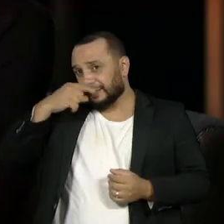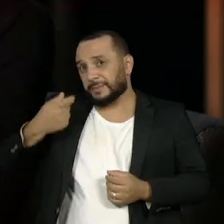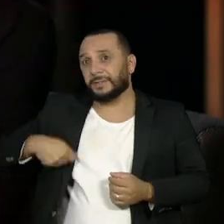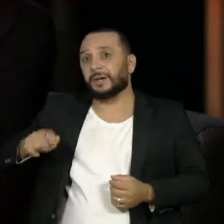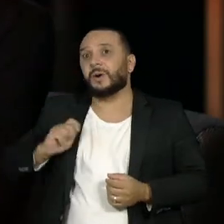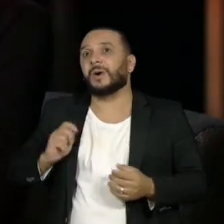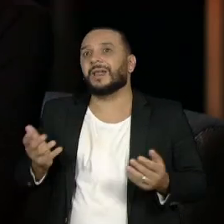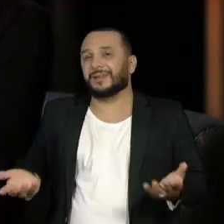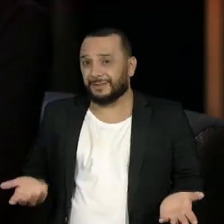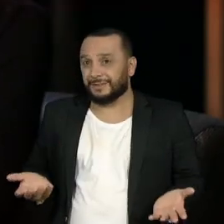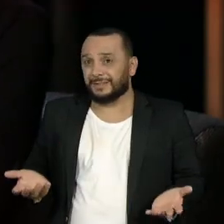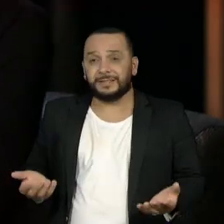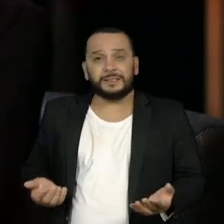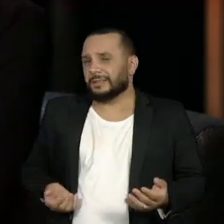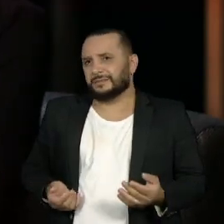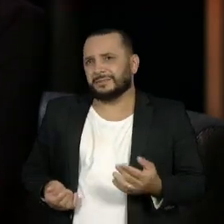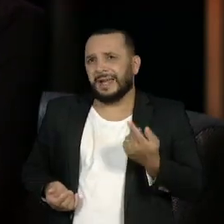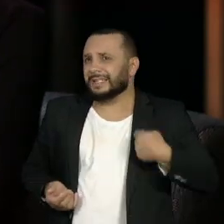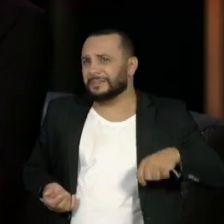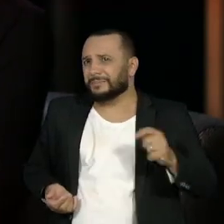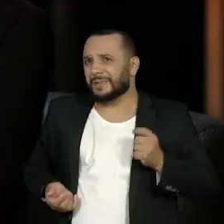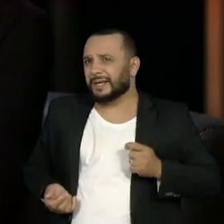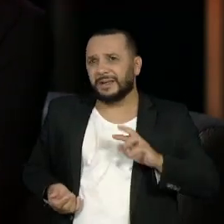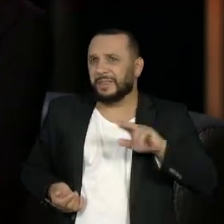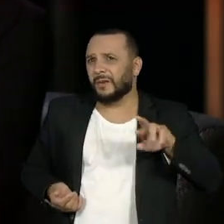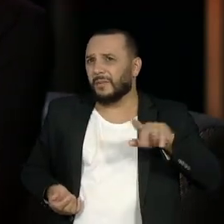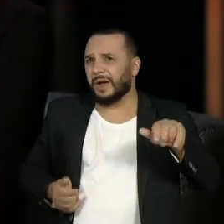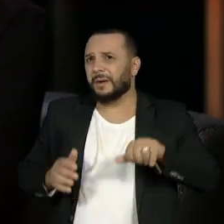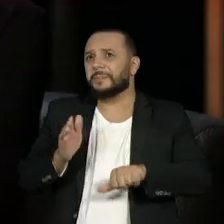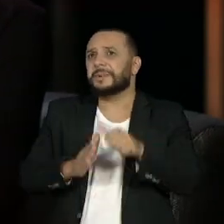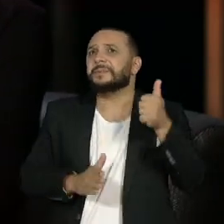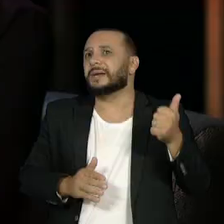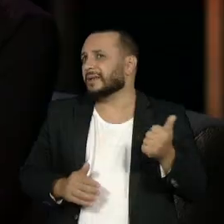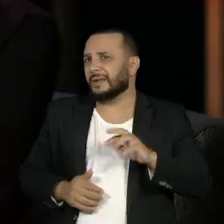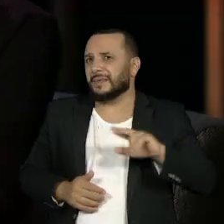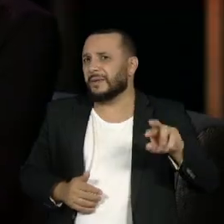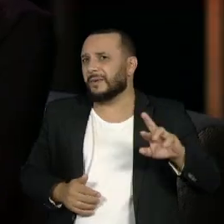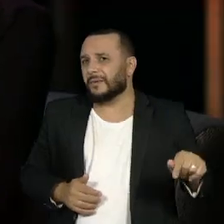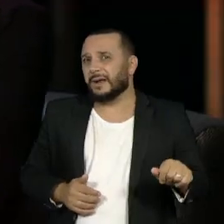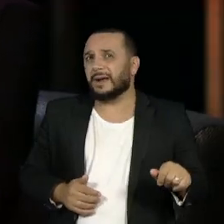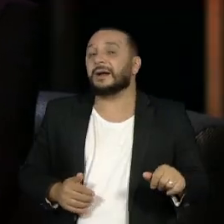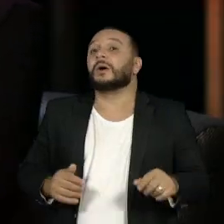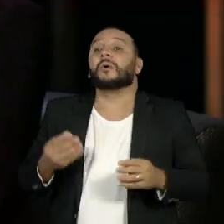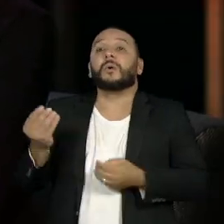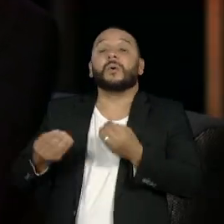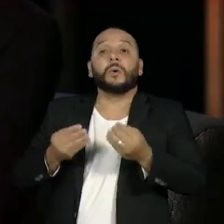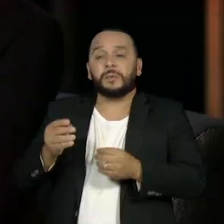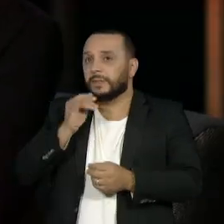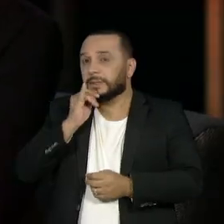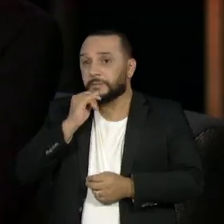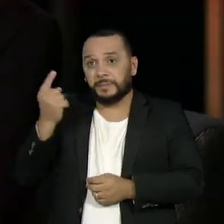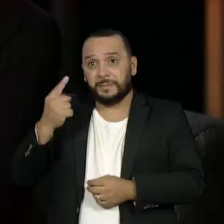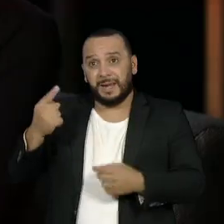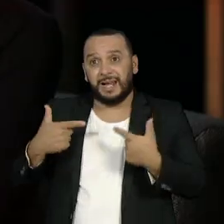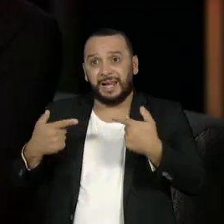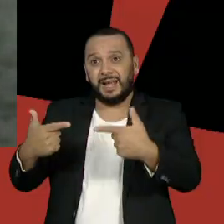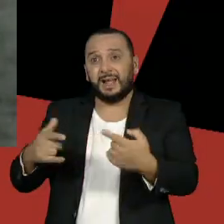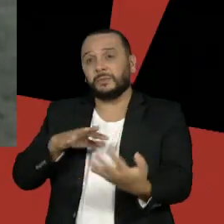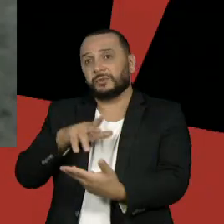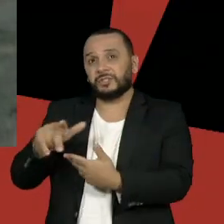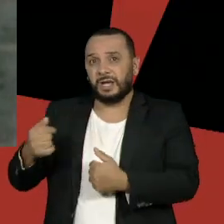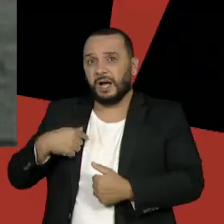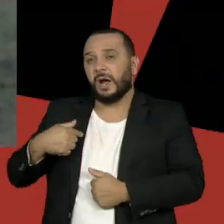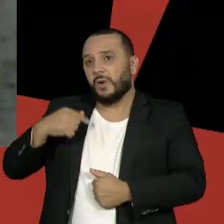espanhola a Espanha não foi a primeira o que aconteceu como a gripe história no último ano da primeira guerra mundial em